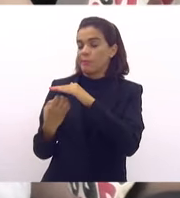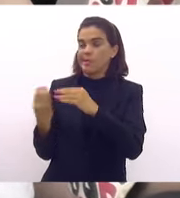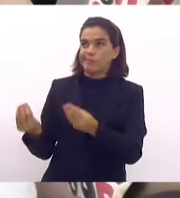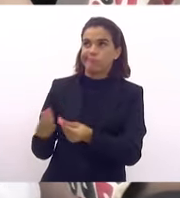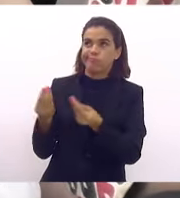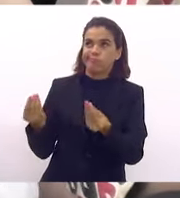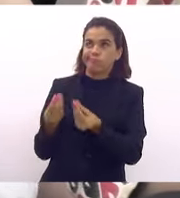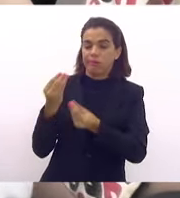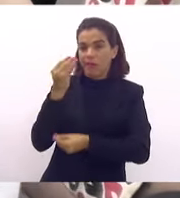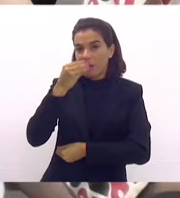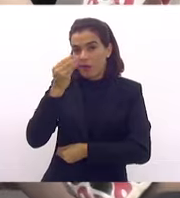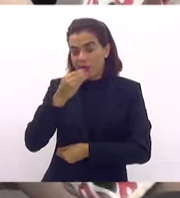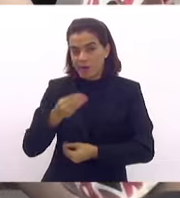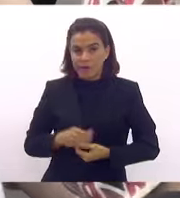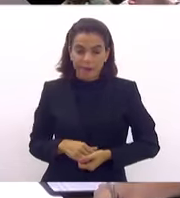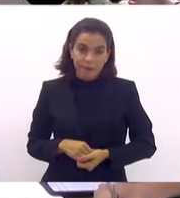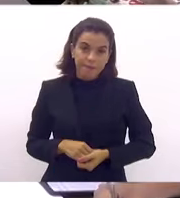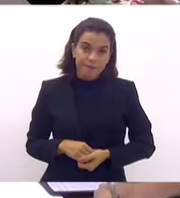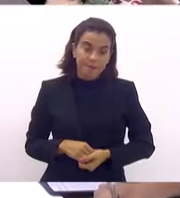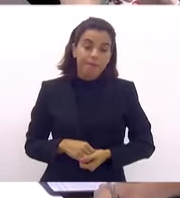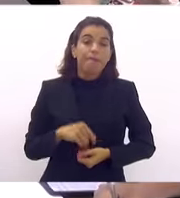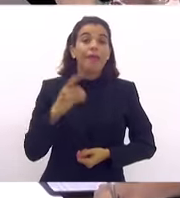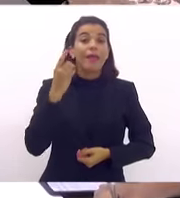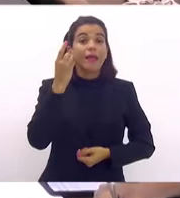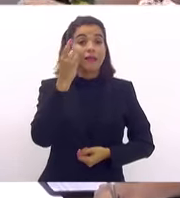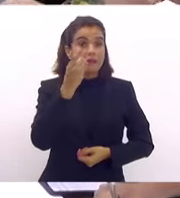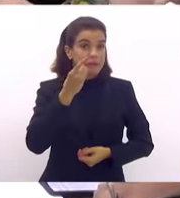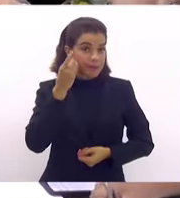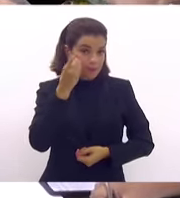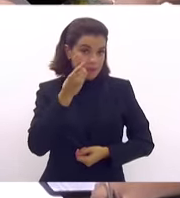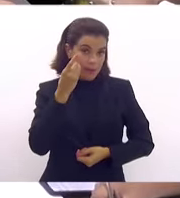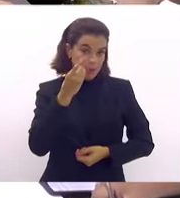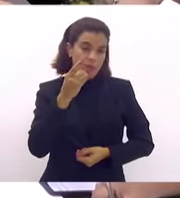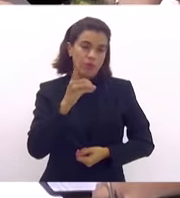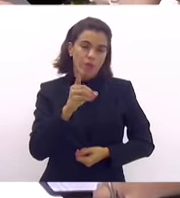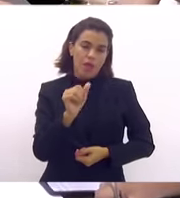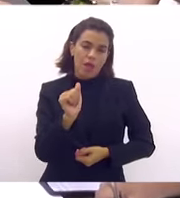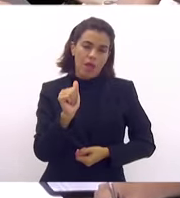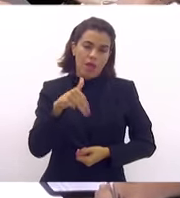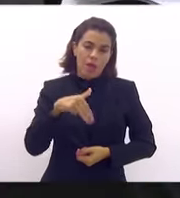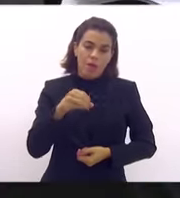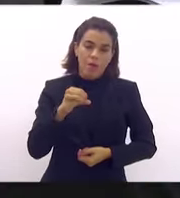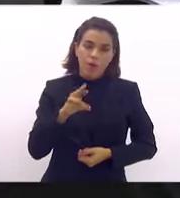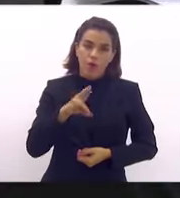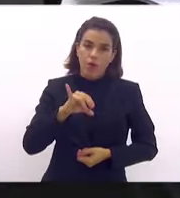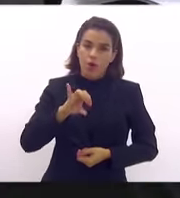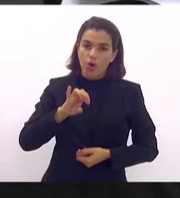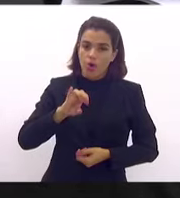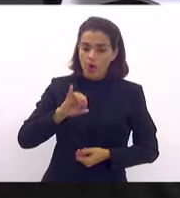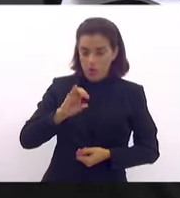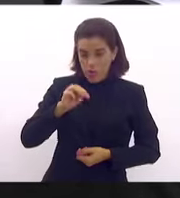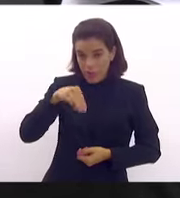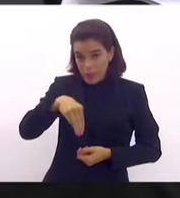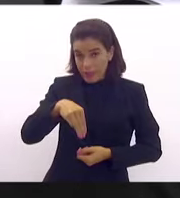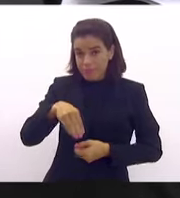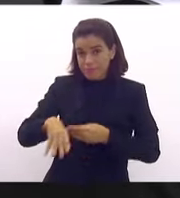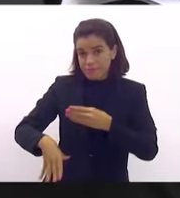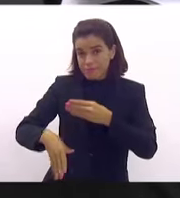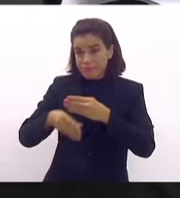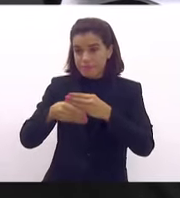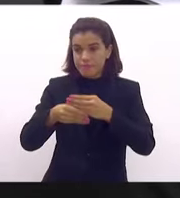me dá uma parte? Com certeza. Para deputado, deputado Mourinho, é só numa parte ao deputado Filipinho